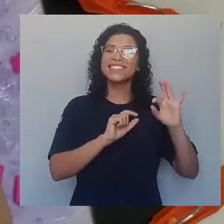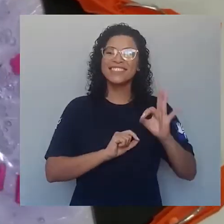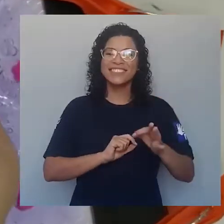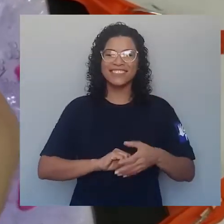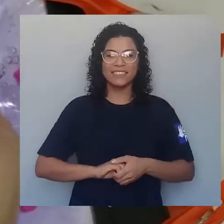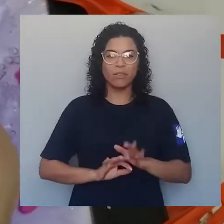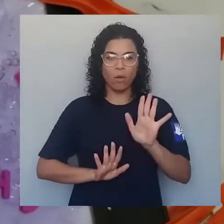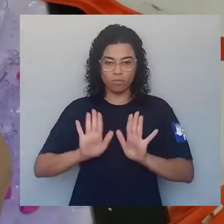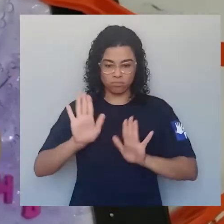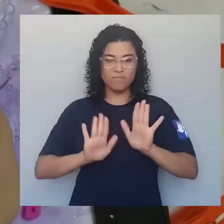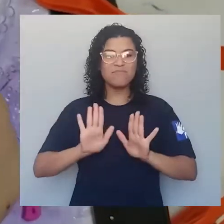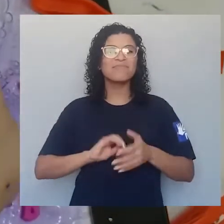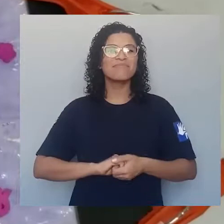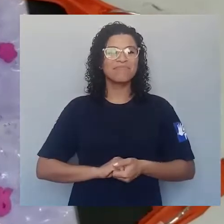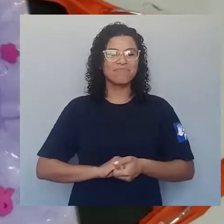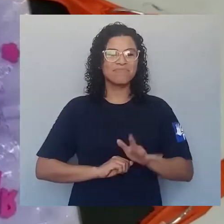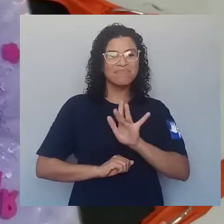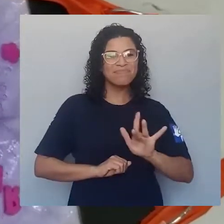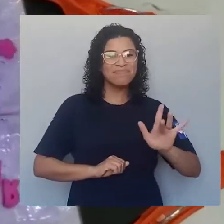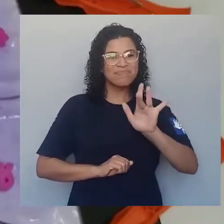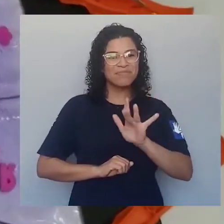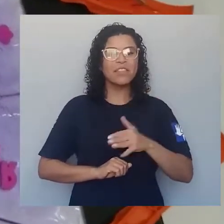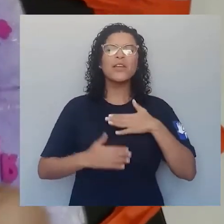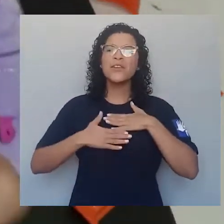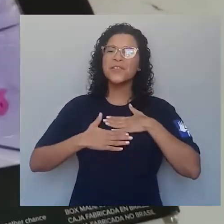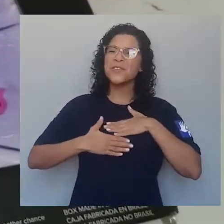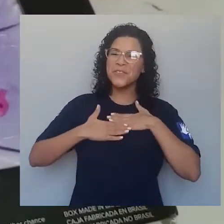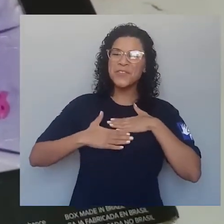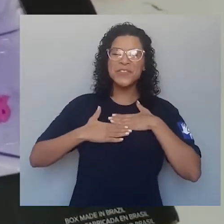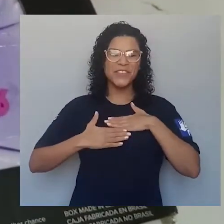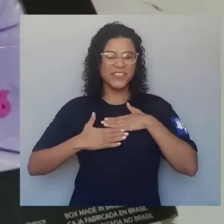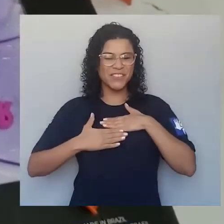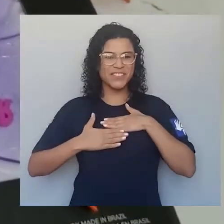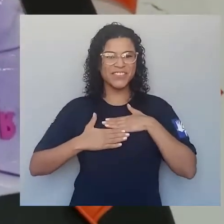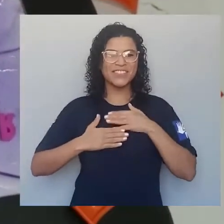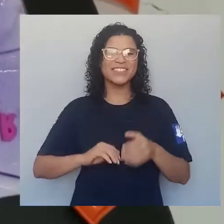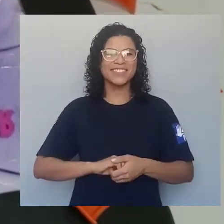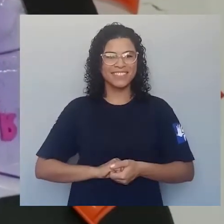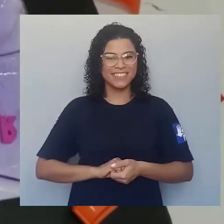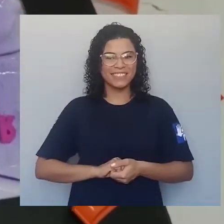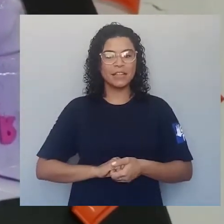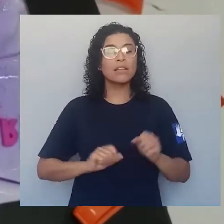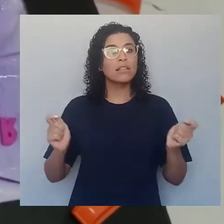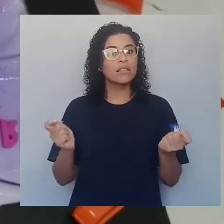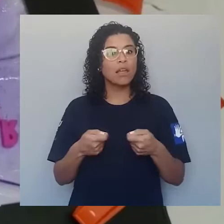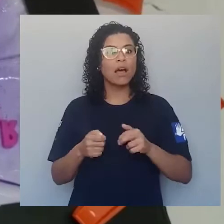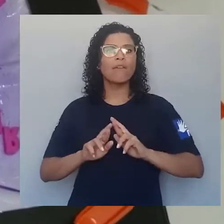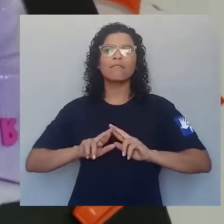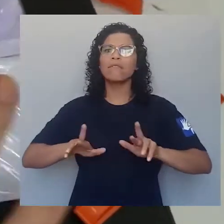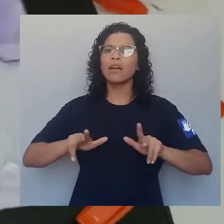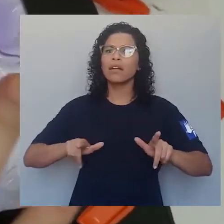eu vou empurrando assim com o dedinho. Muito legal, e é muito gostoso passar assim os dedinhos. E você pode escrever